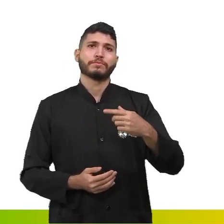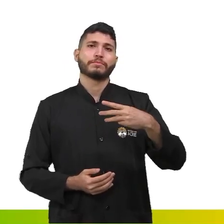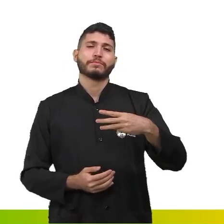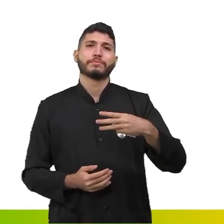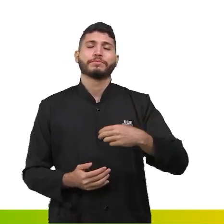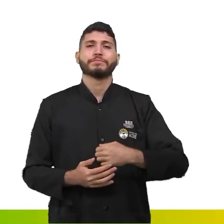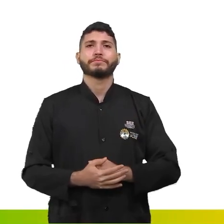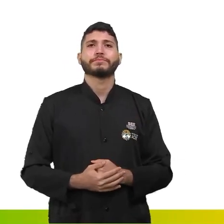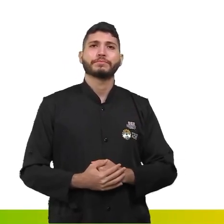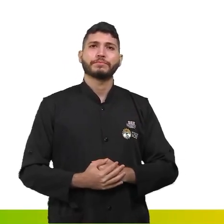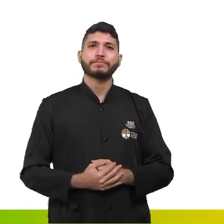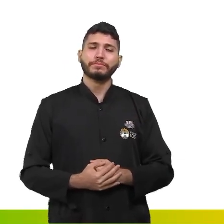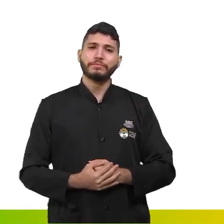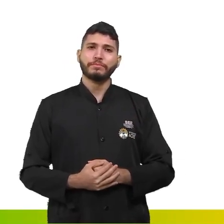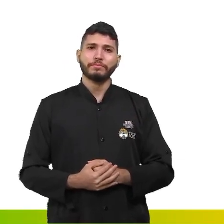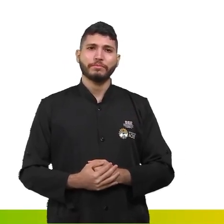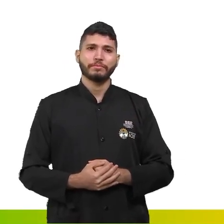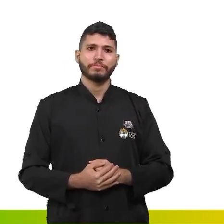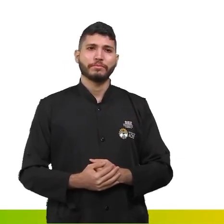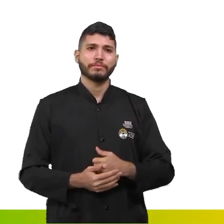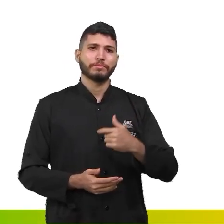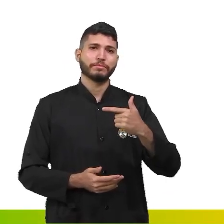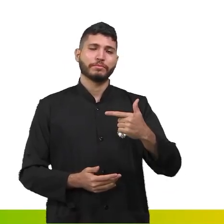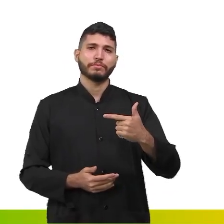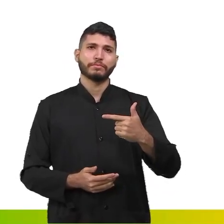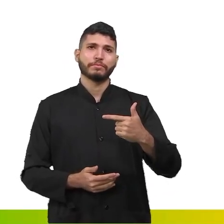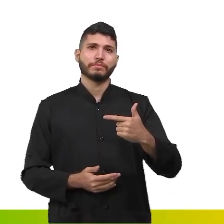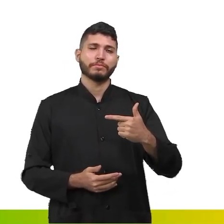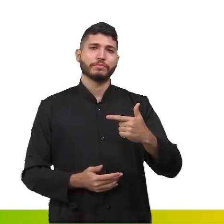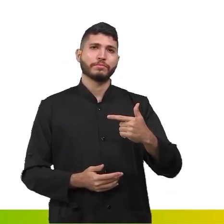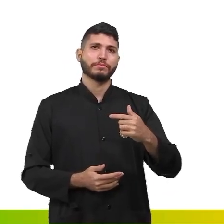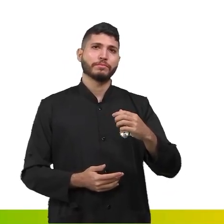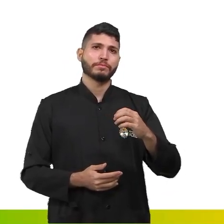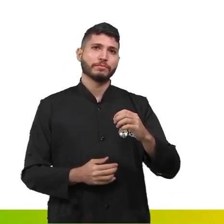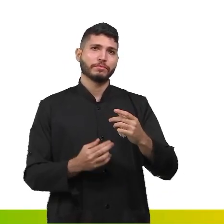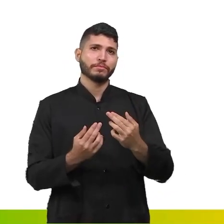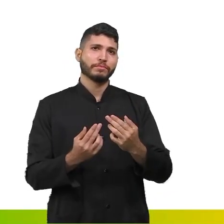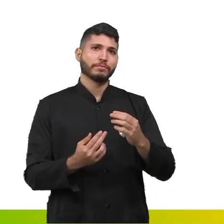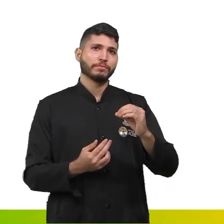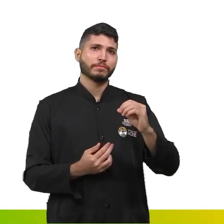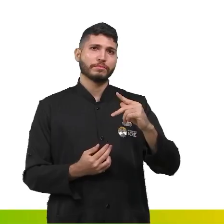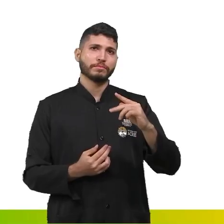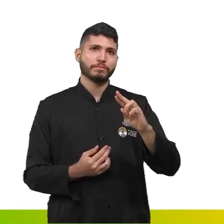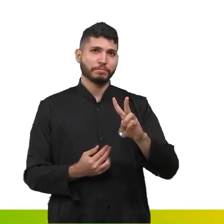tenho o seguinte, esses dois são iguais por OPV.